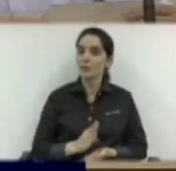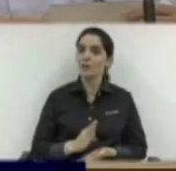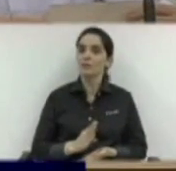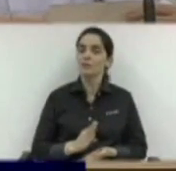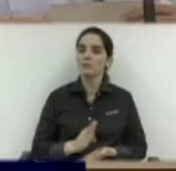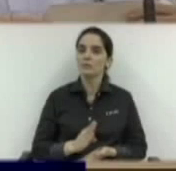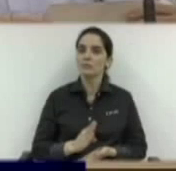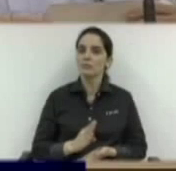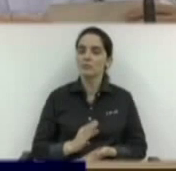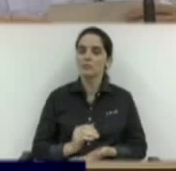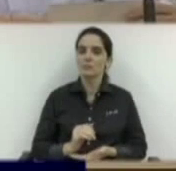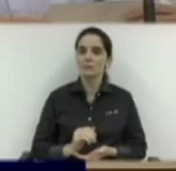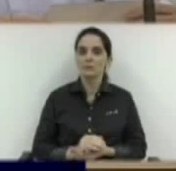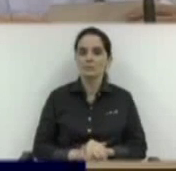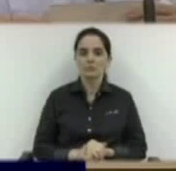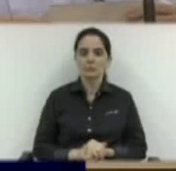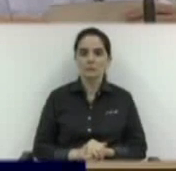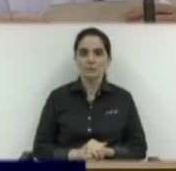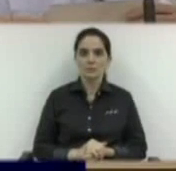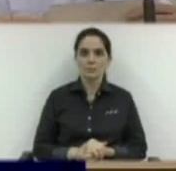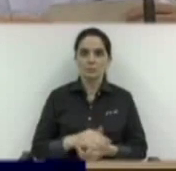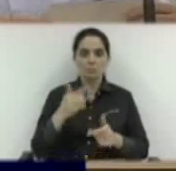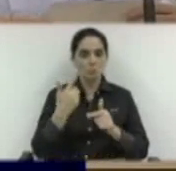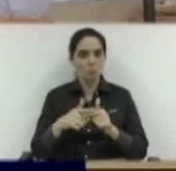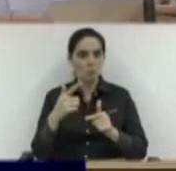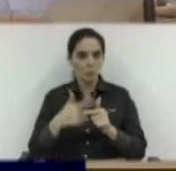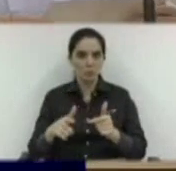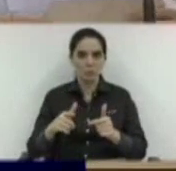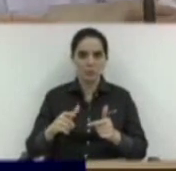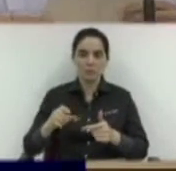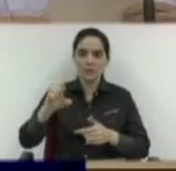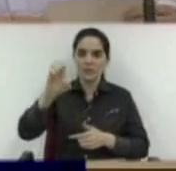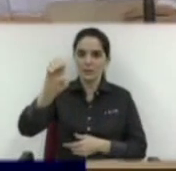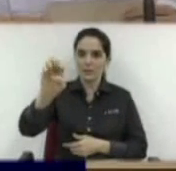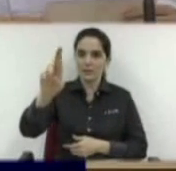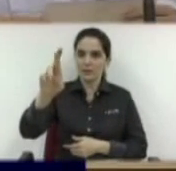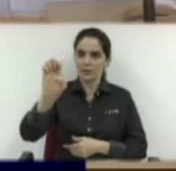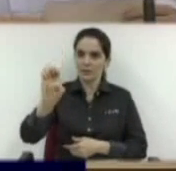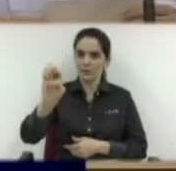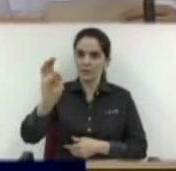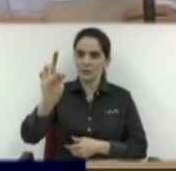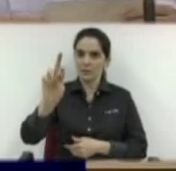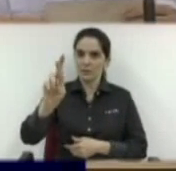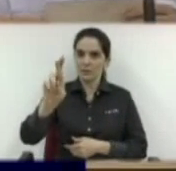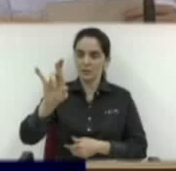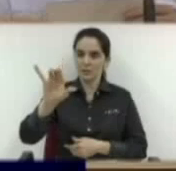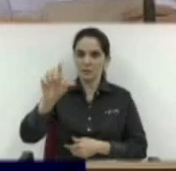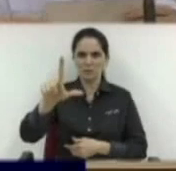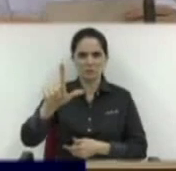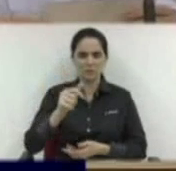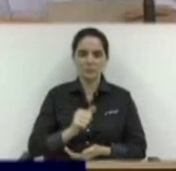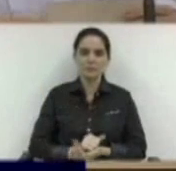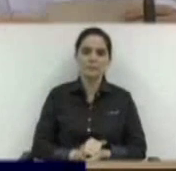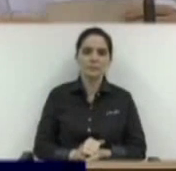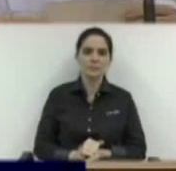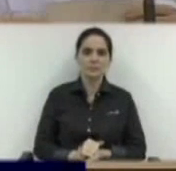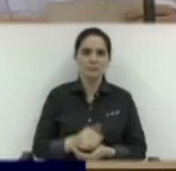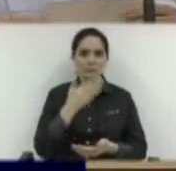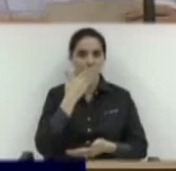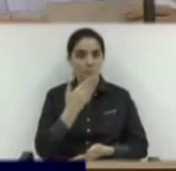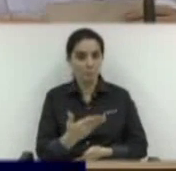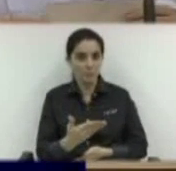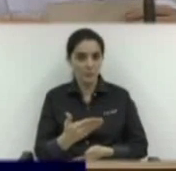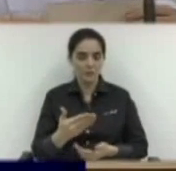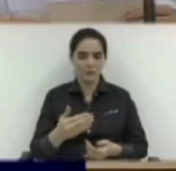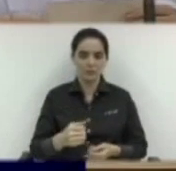tratamento de disfunção erétil pelo Sistema Único de Saúde. Requer ao plenário, nos termos regimentais, seja